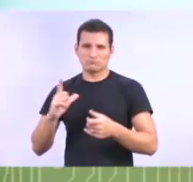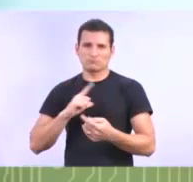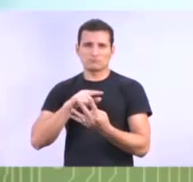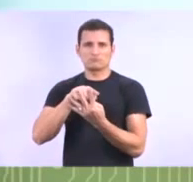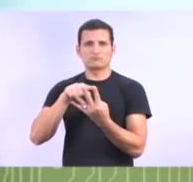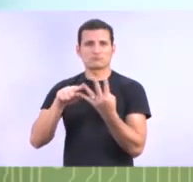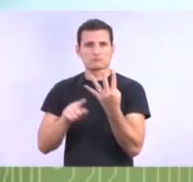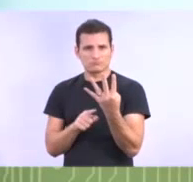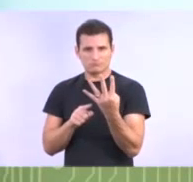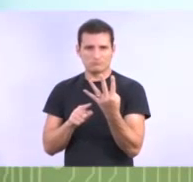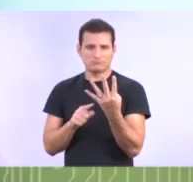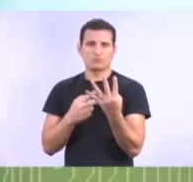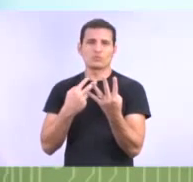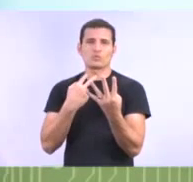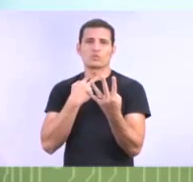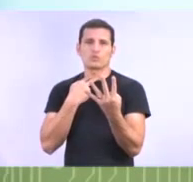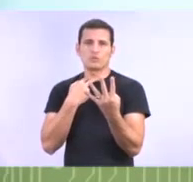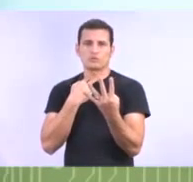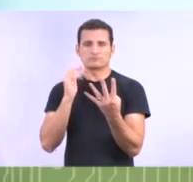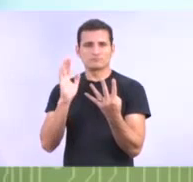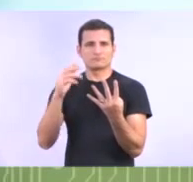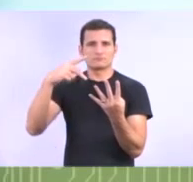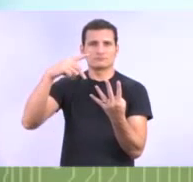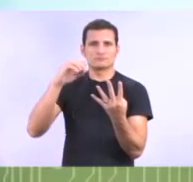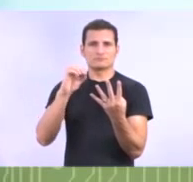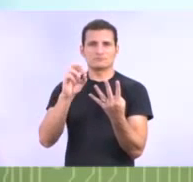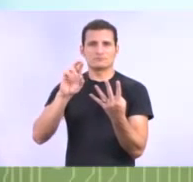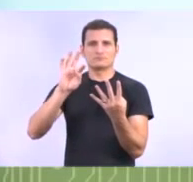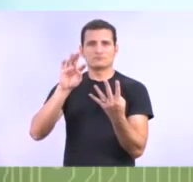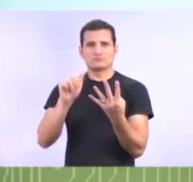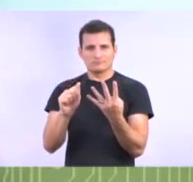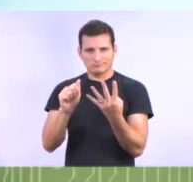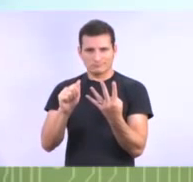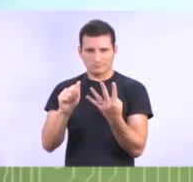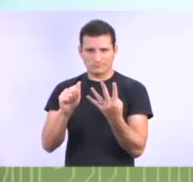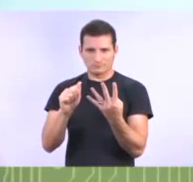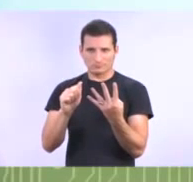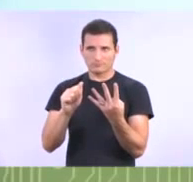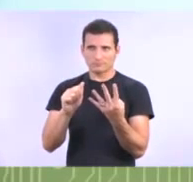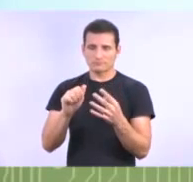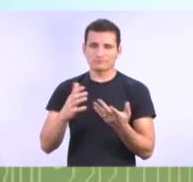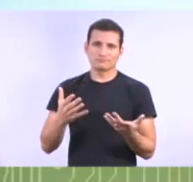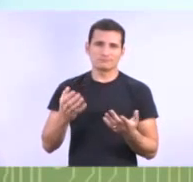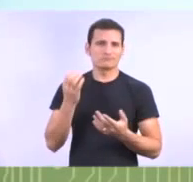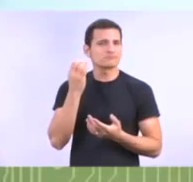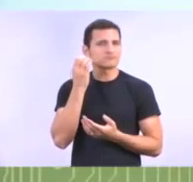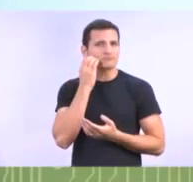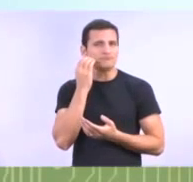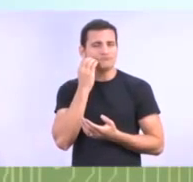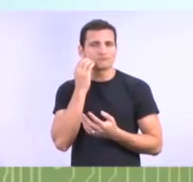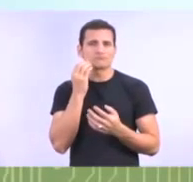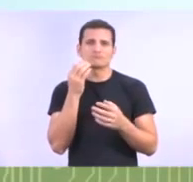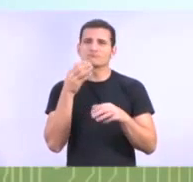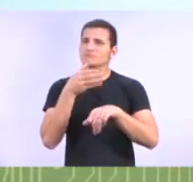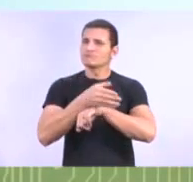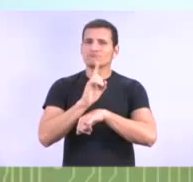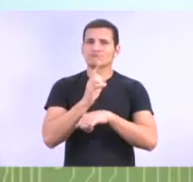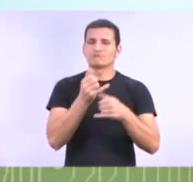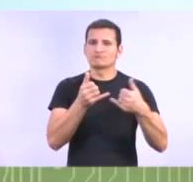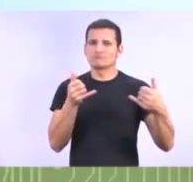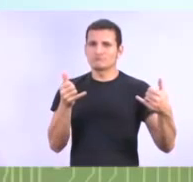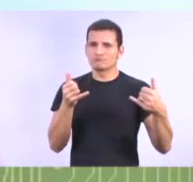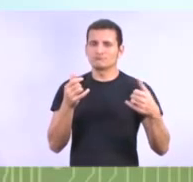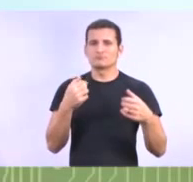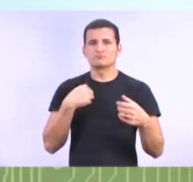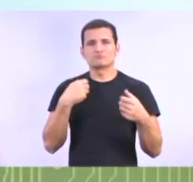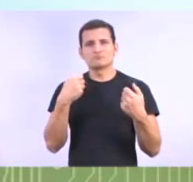4 portas ocupadas totalmente. Entretanto, você falou, poxa, meu celular não acessa por cabo, eu preciso ligar